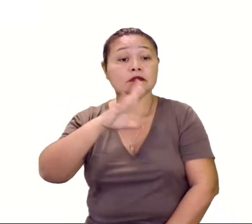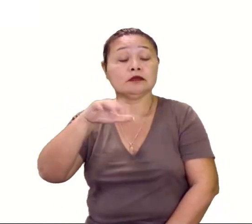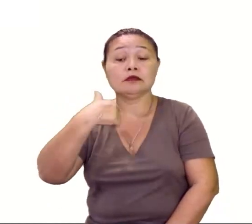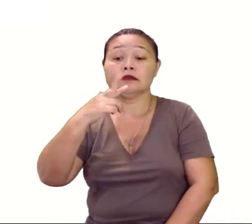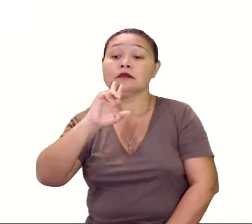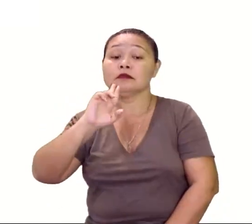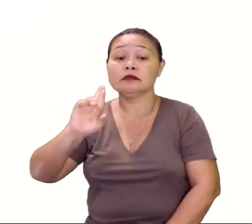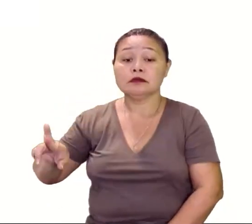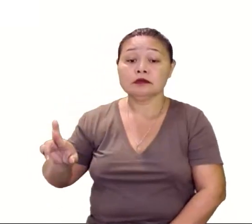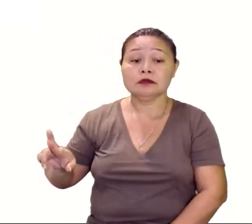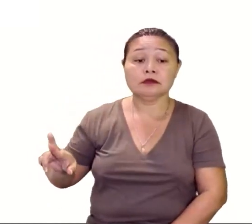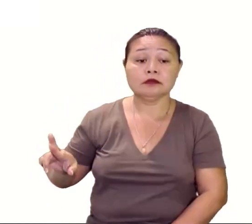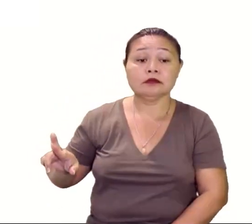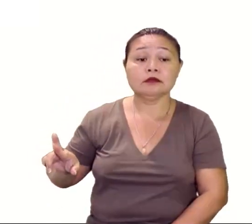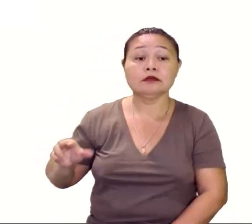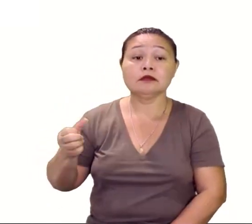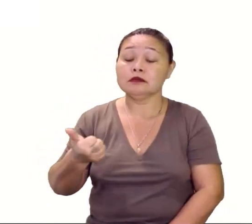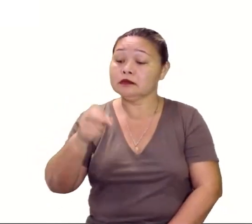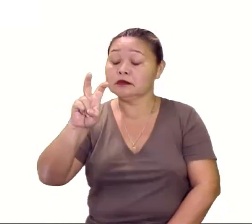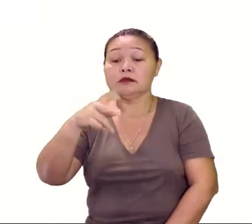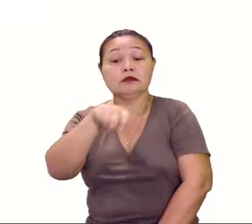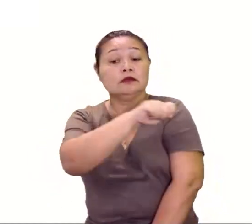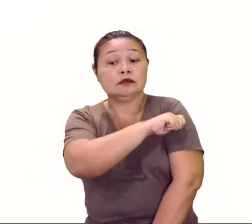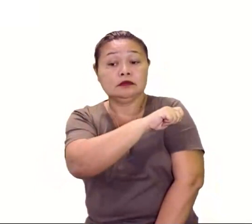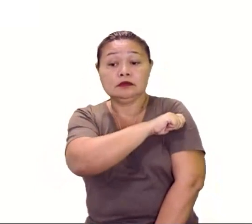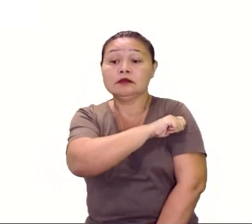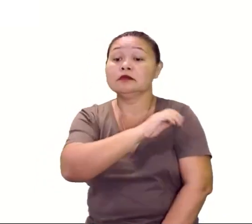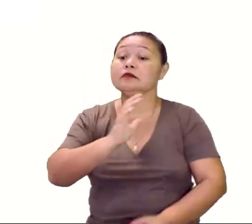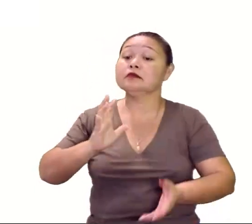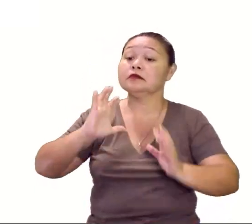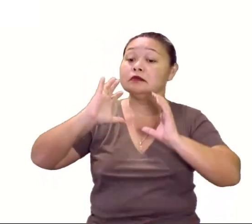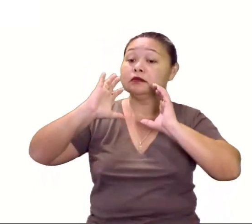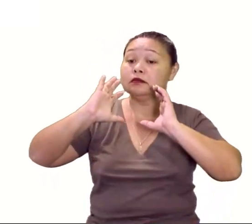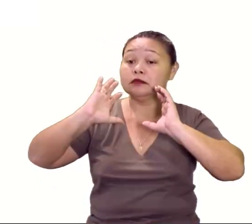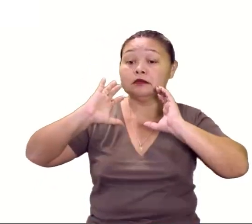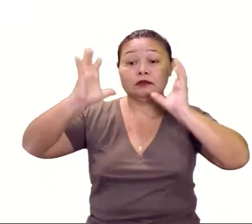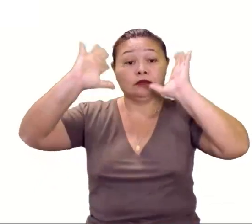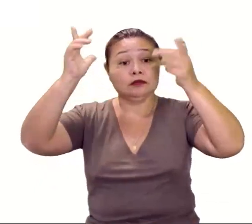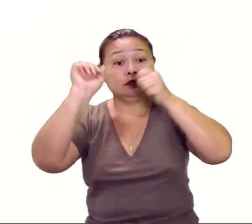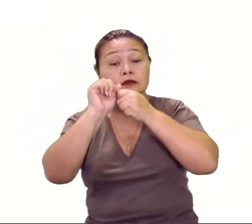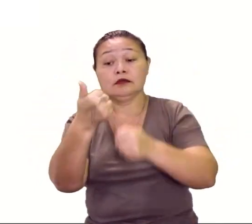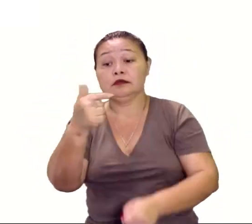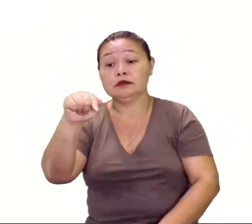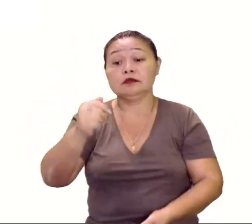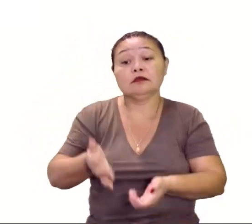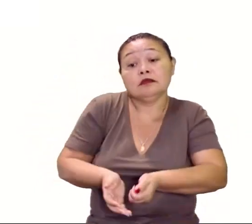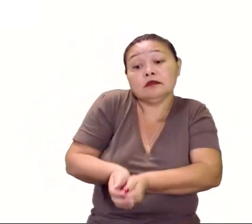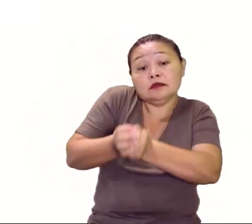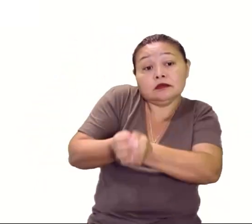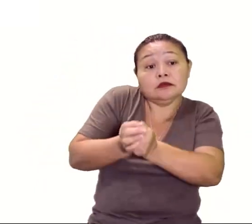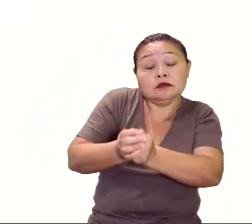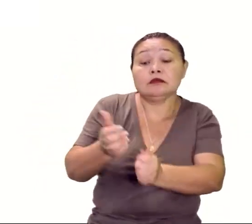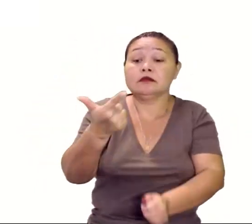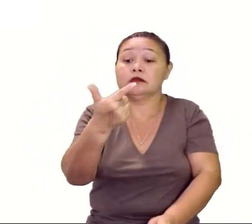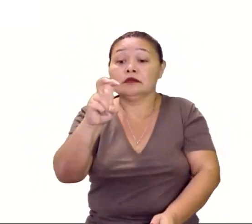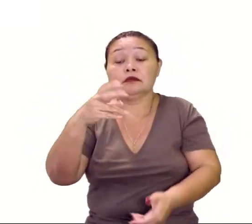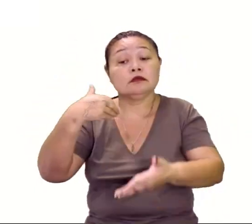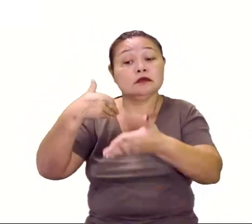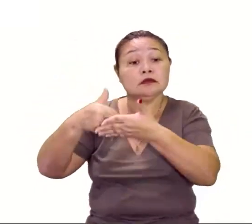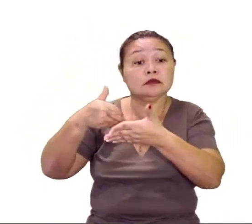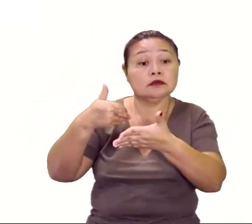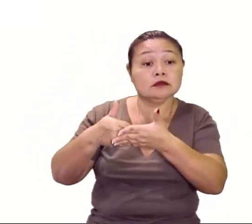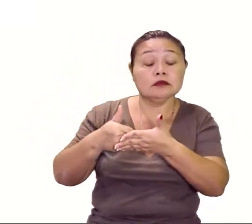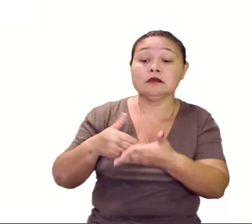chegamos aos resultados, que 15 alunos gostam de basquete, 17 gostam de vôlei, 25 gostam